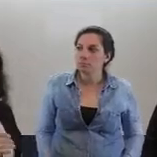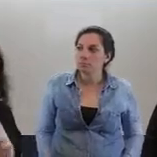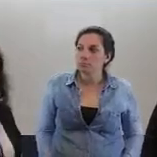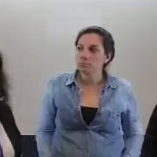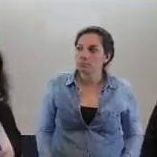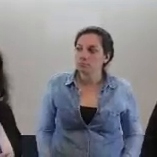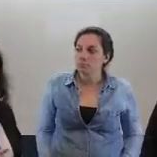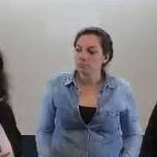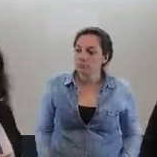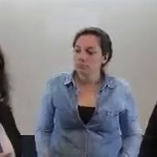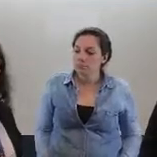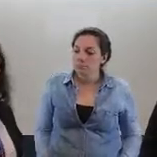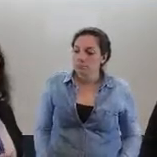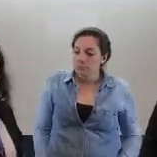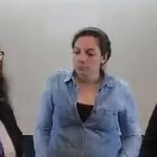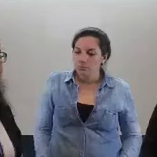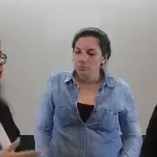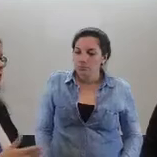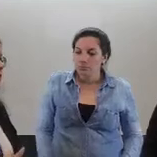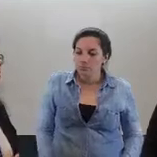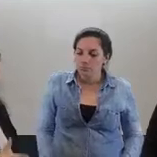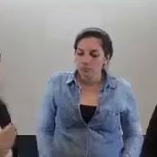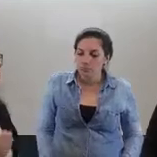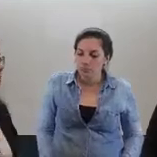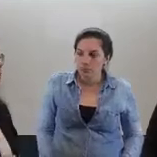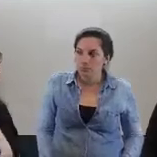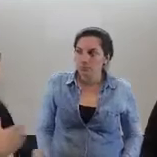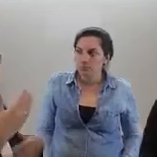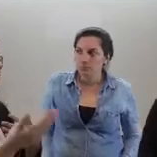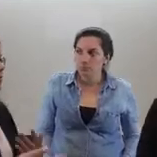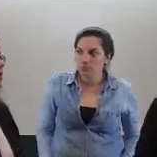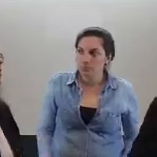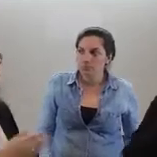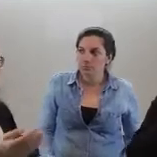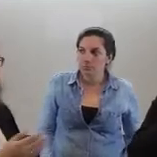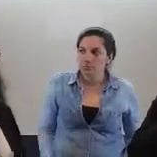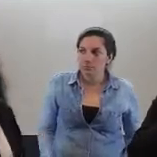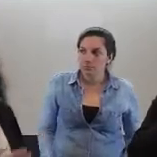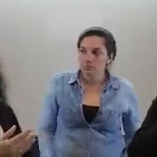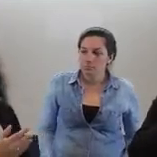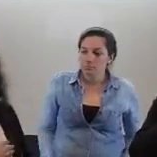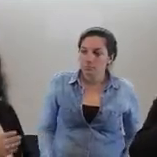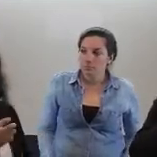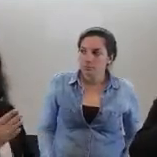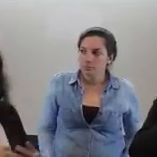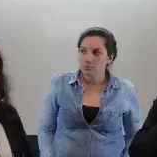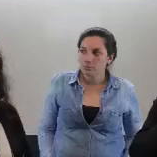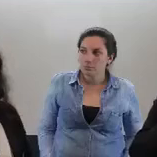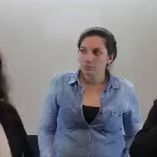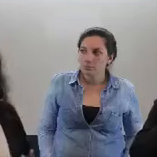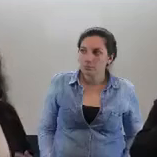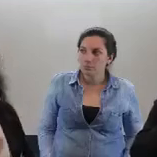trabalho, de correção de trabalhos acadêmicos. Então, ainda hoje, eu pego a norma impressa e utilizo ainda para ficar corrigindo esses trabalhos,